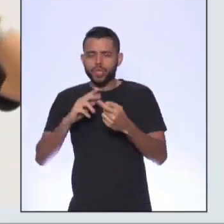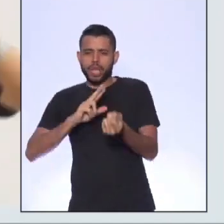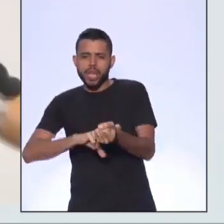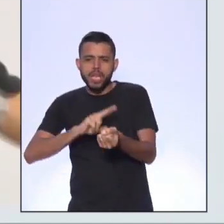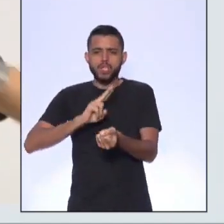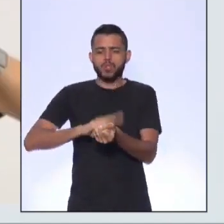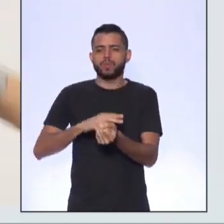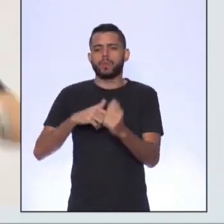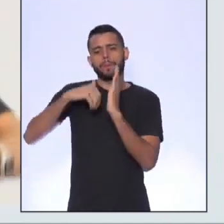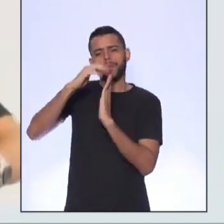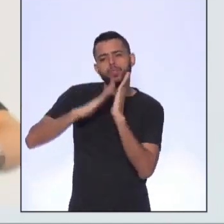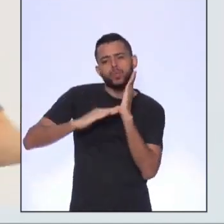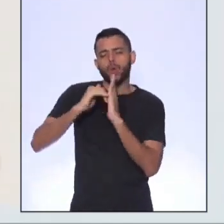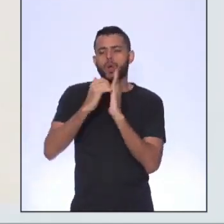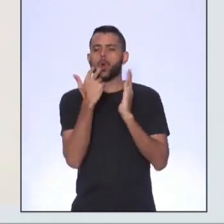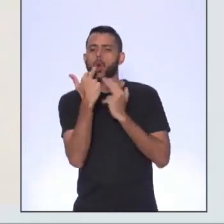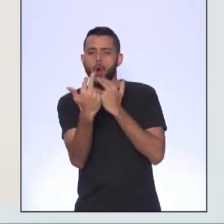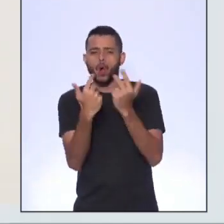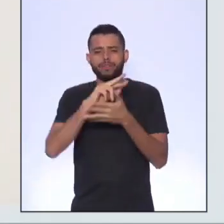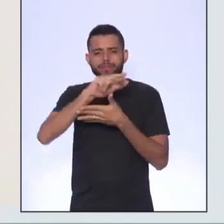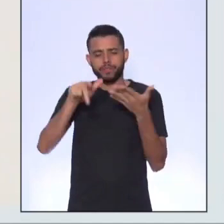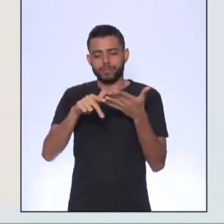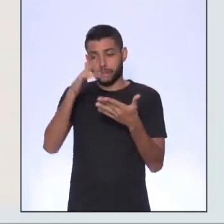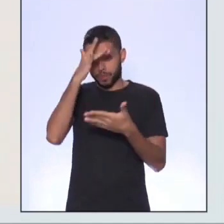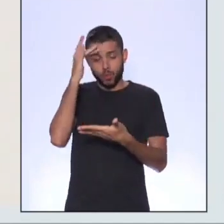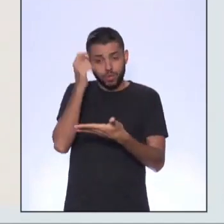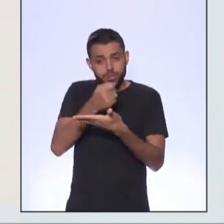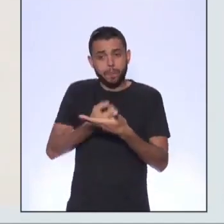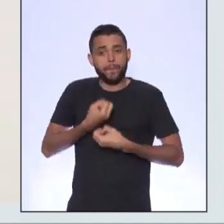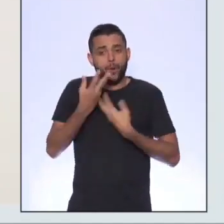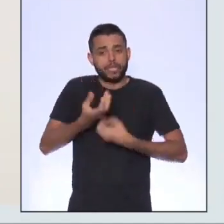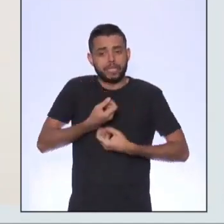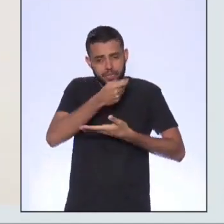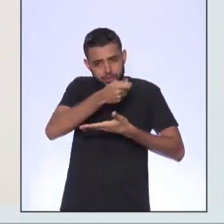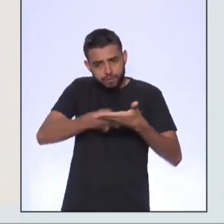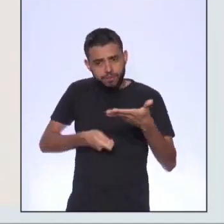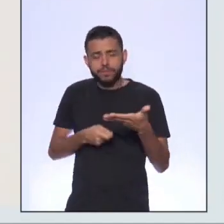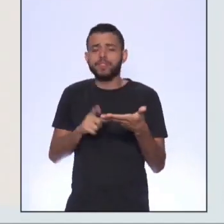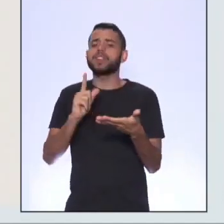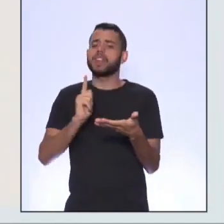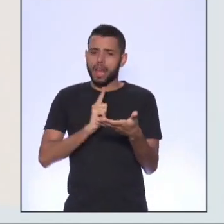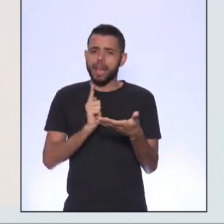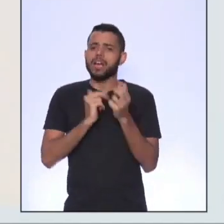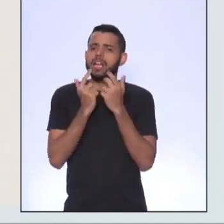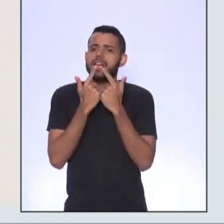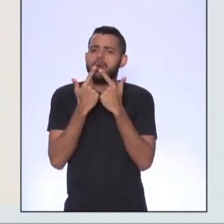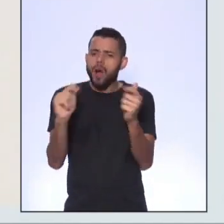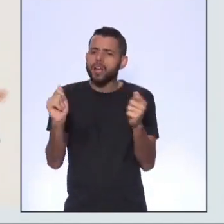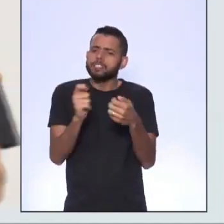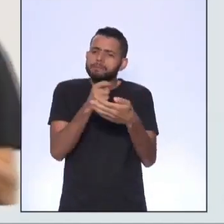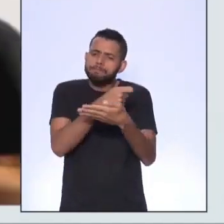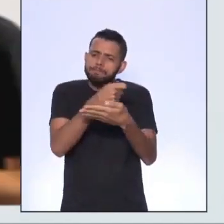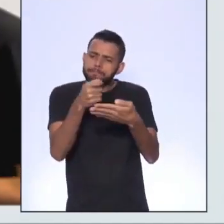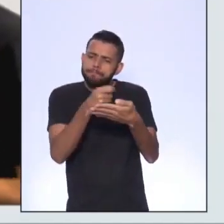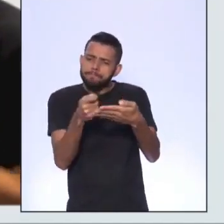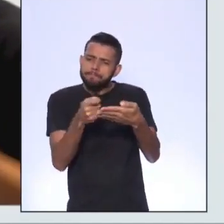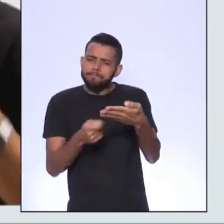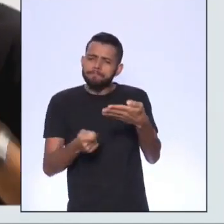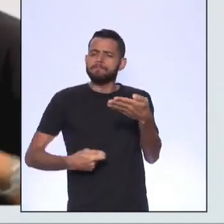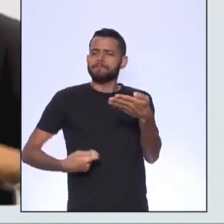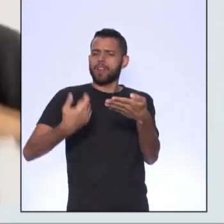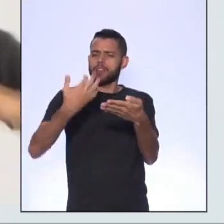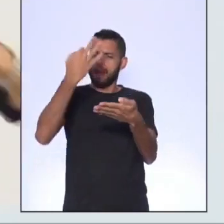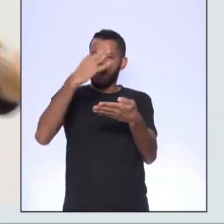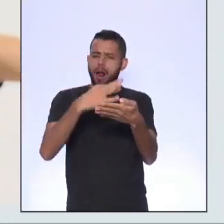O escritor, o poeta, eles trabalham com a linguagem. Eles fazem um trabalho artístico com a linguagem. Enquanto que o texto